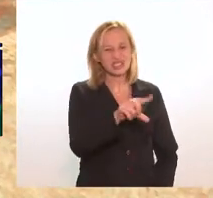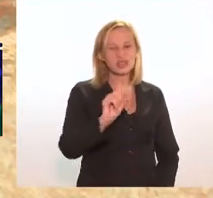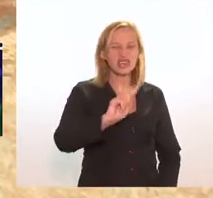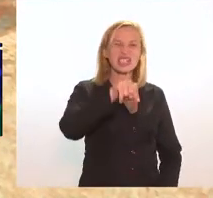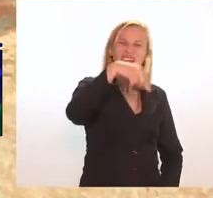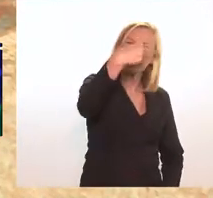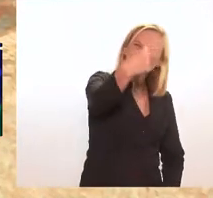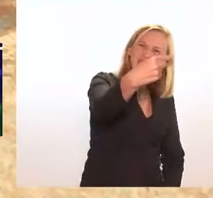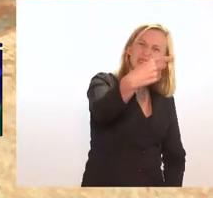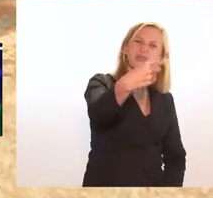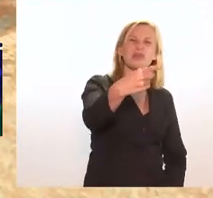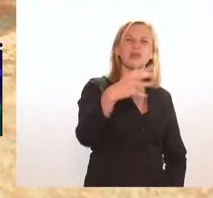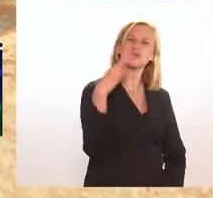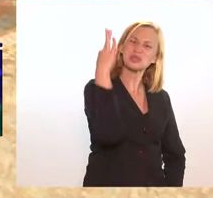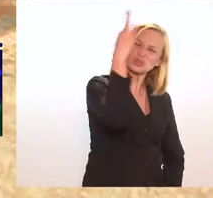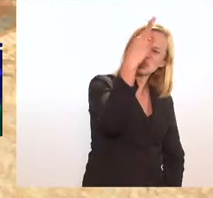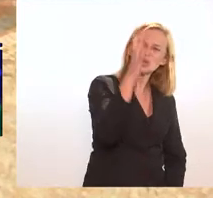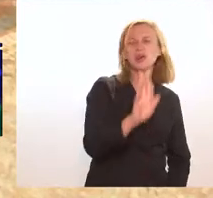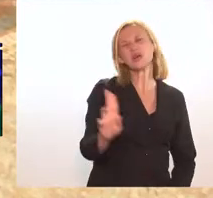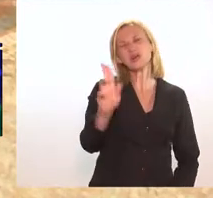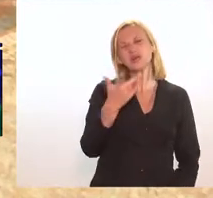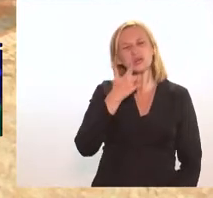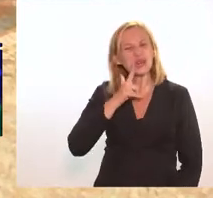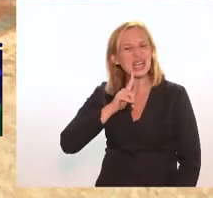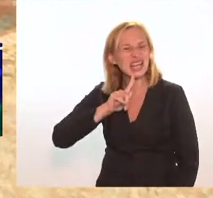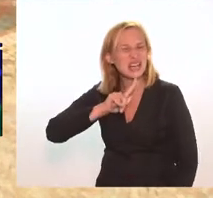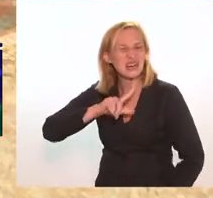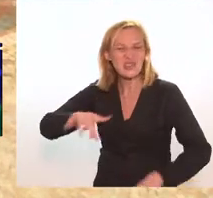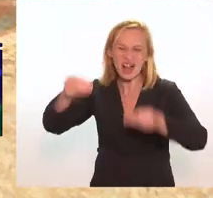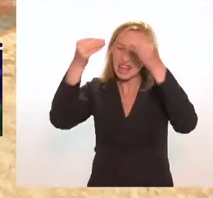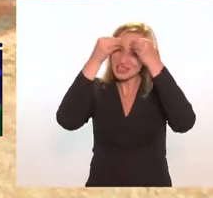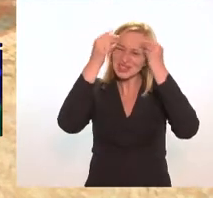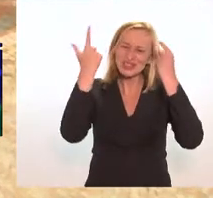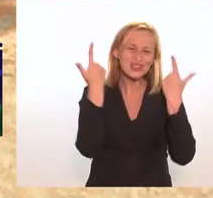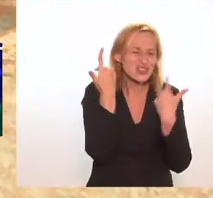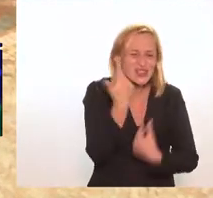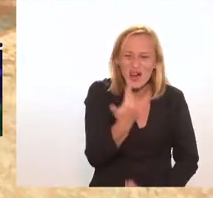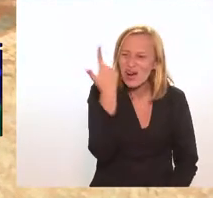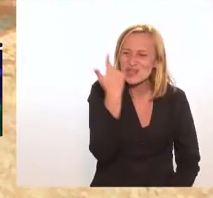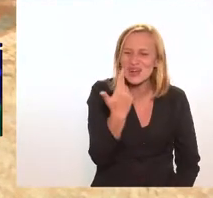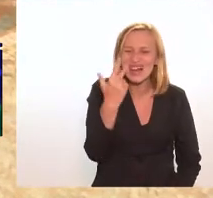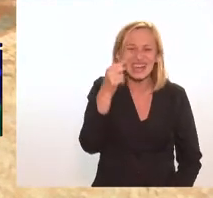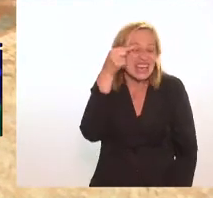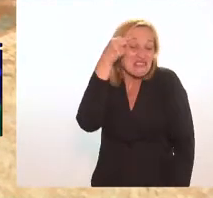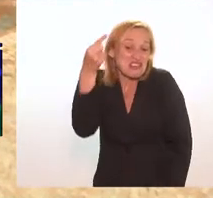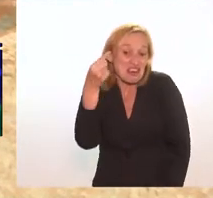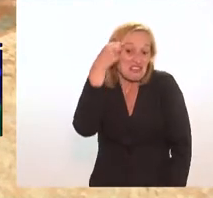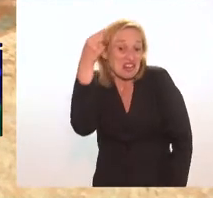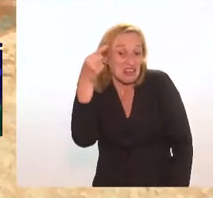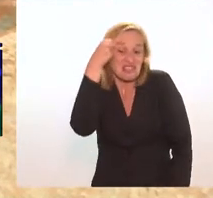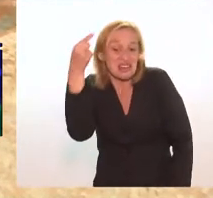lá na frente. Utiliza uma linguagem normal. Fica querendo inventar.